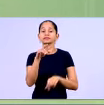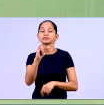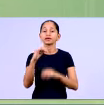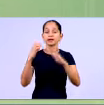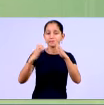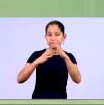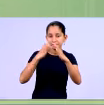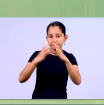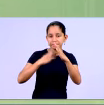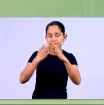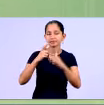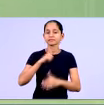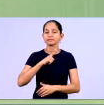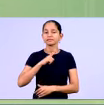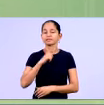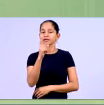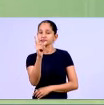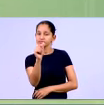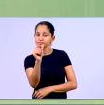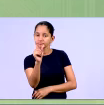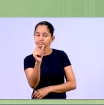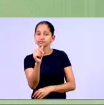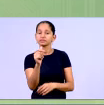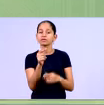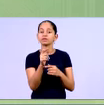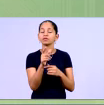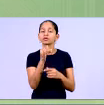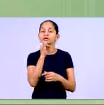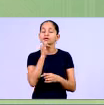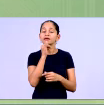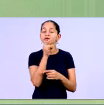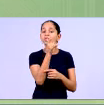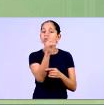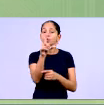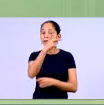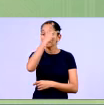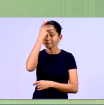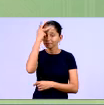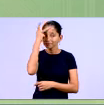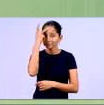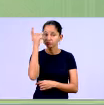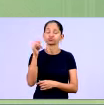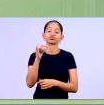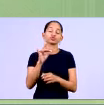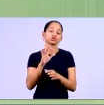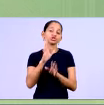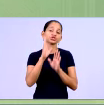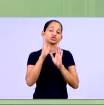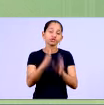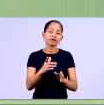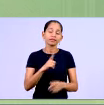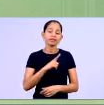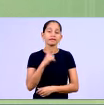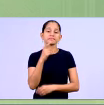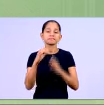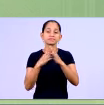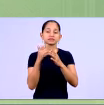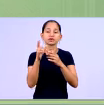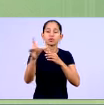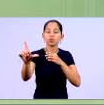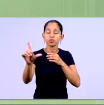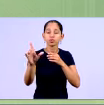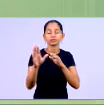que participam de capital de outra pessoa jurídica que